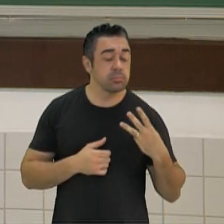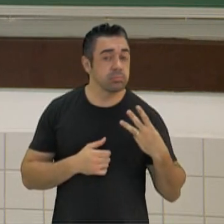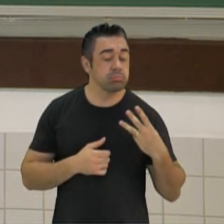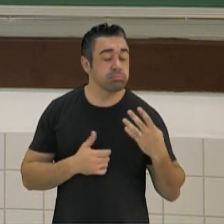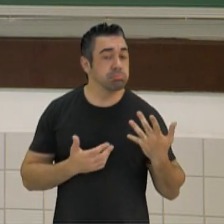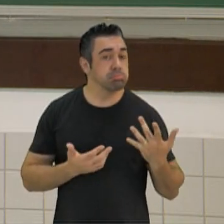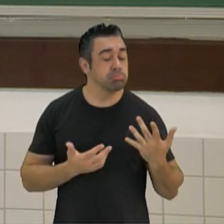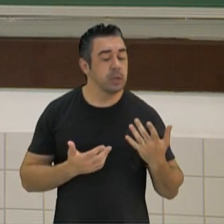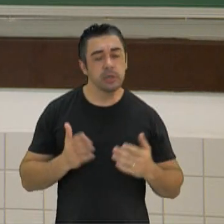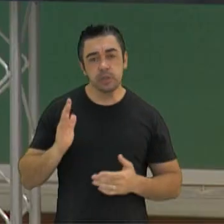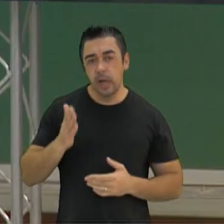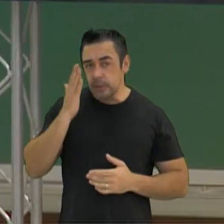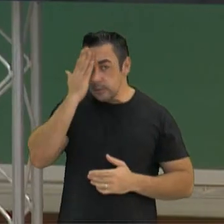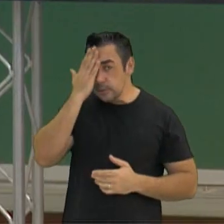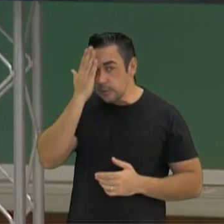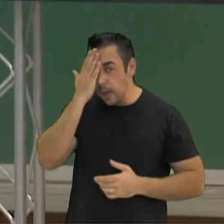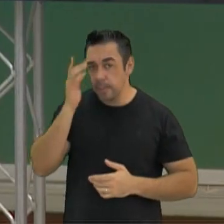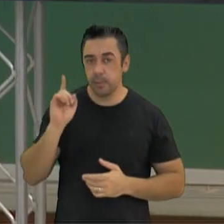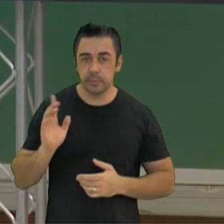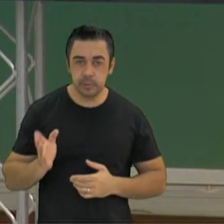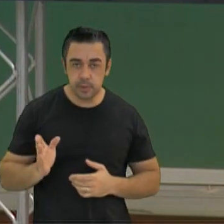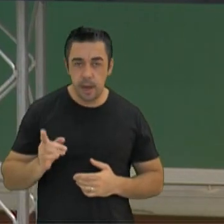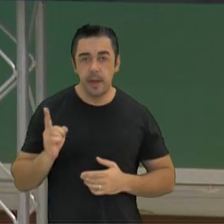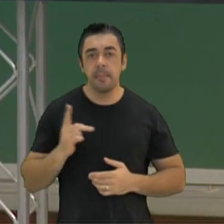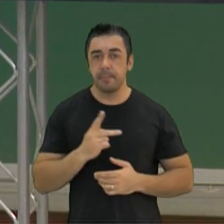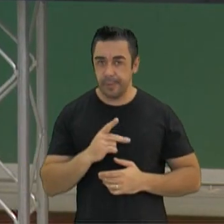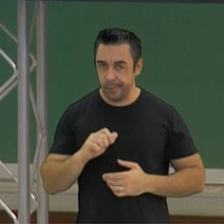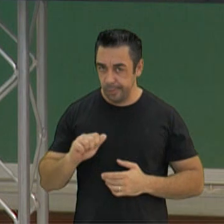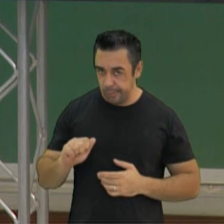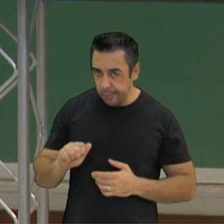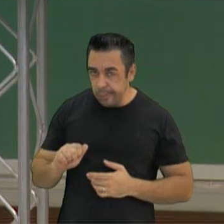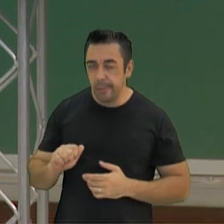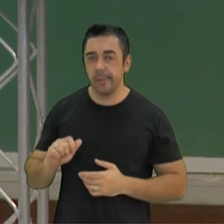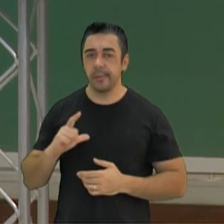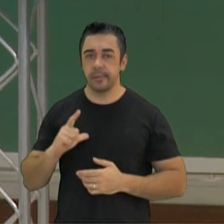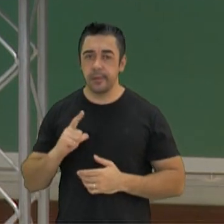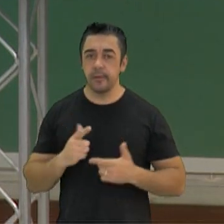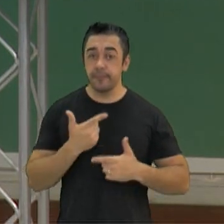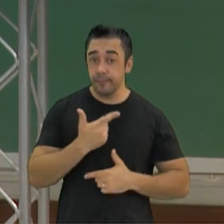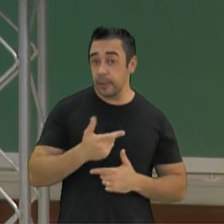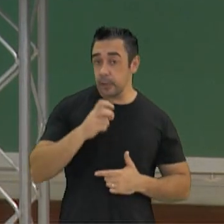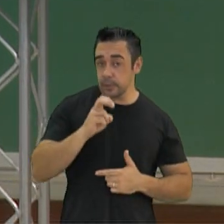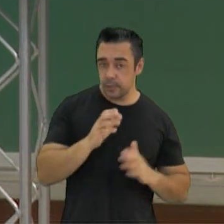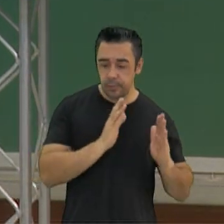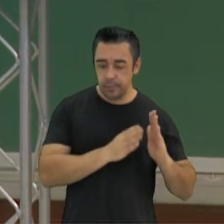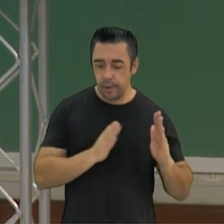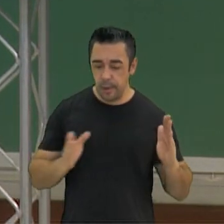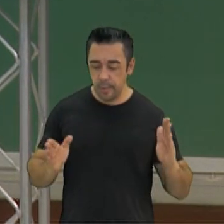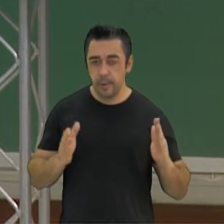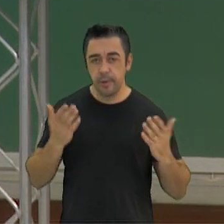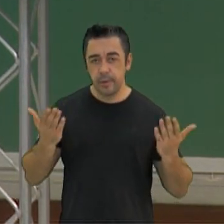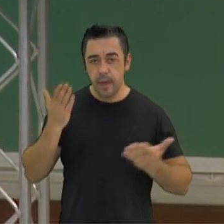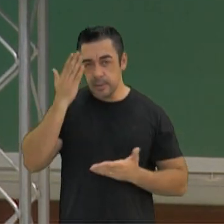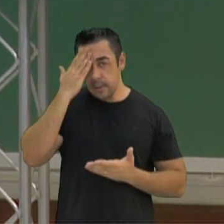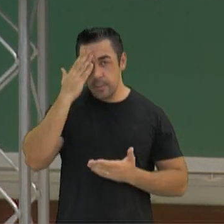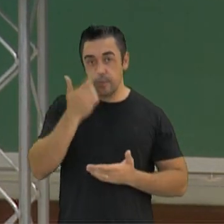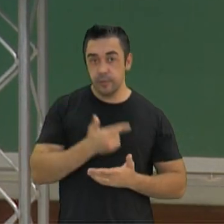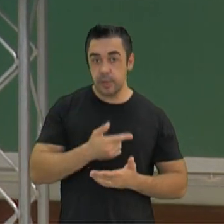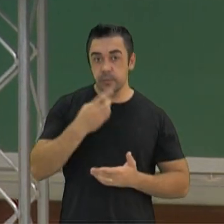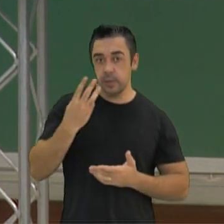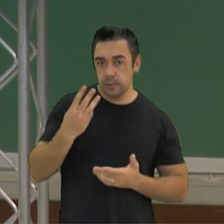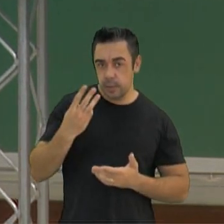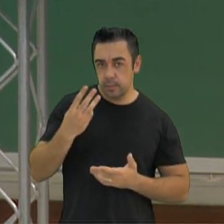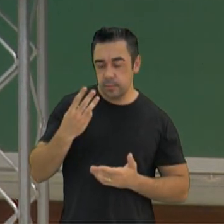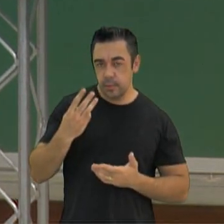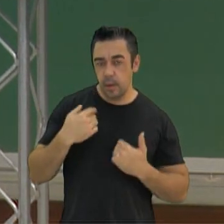já temos o quê? Sabemos que essa é uma PA de 25 termos, nós queremos o 23º